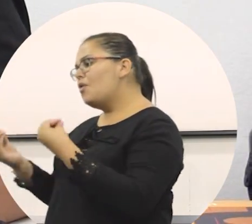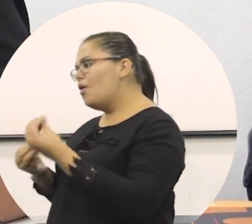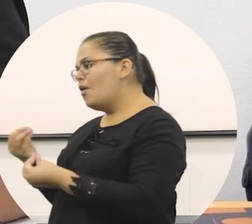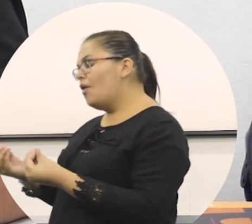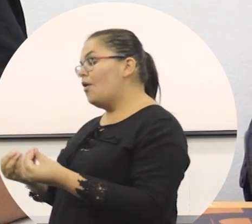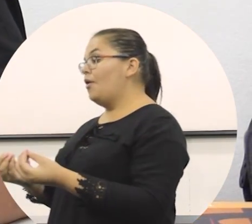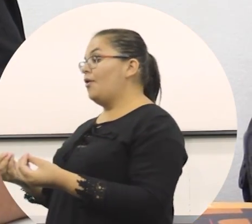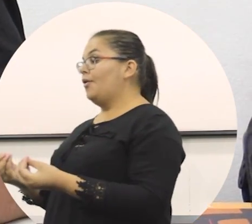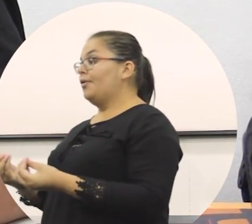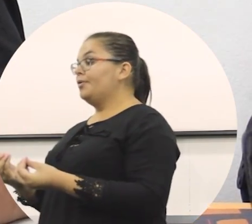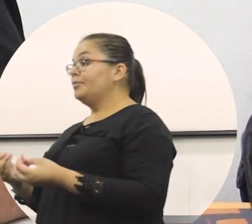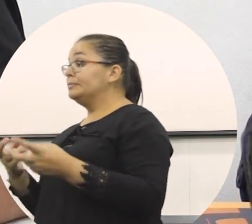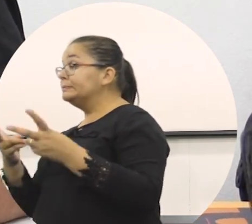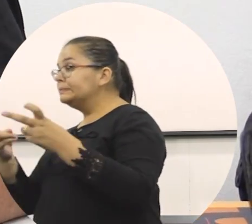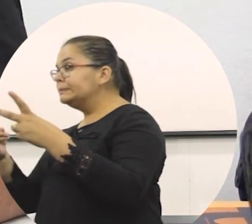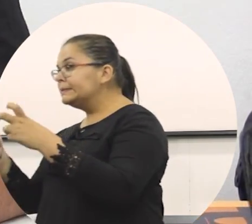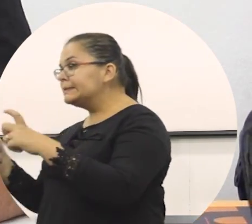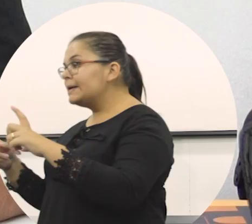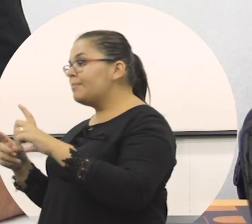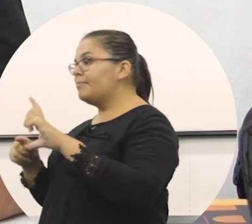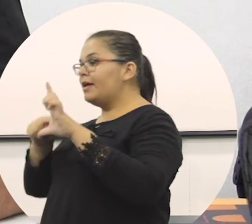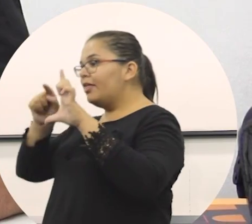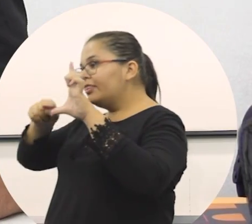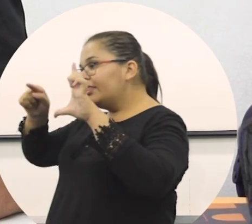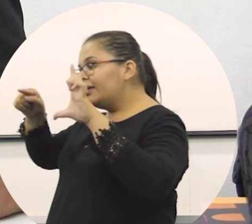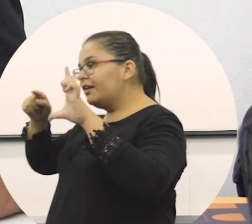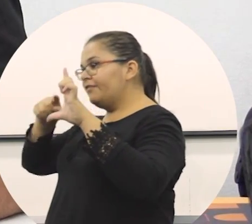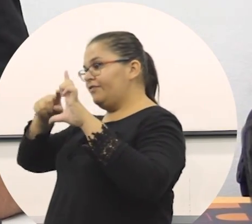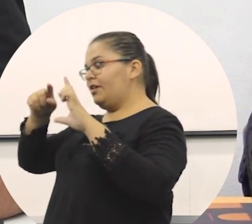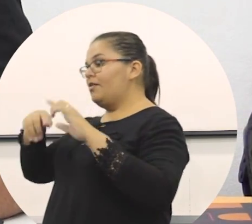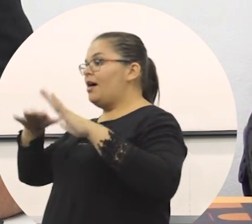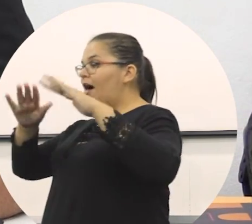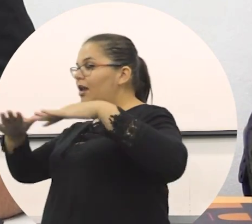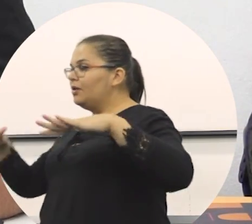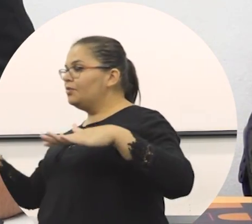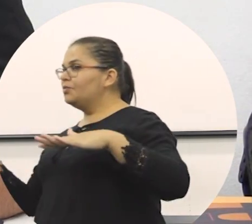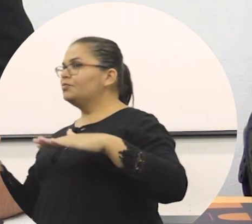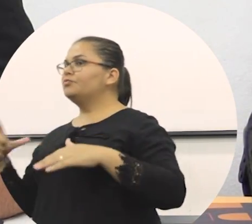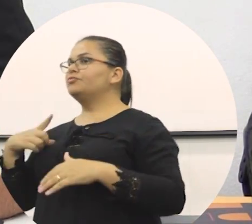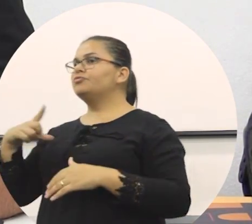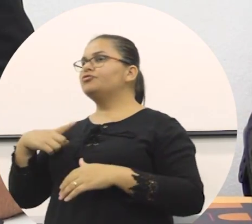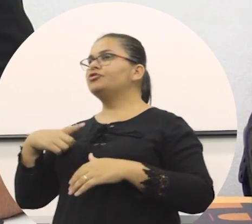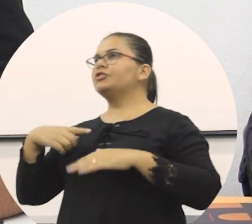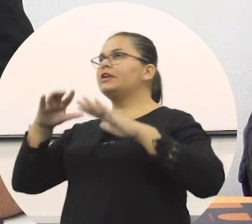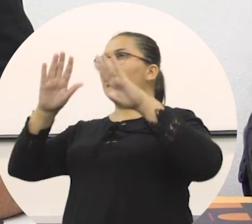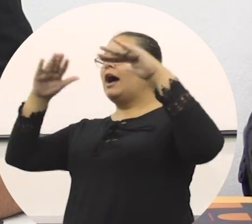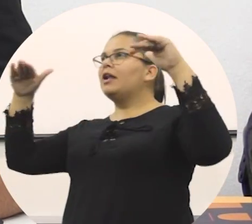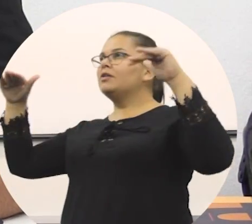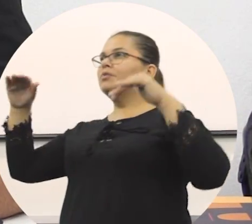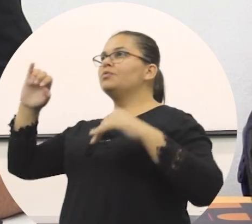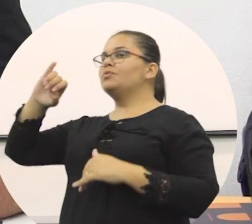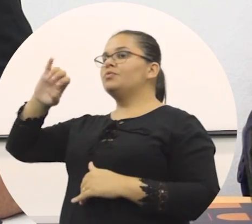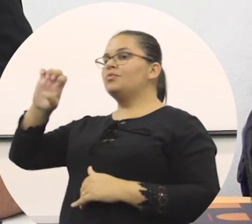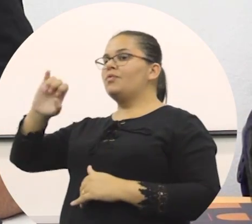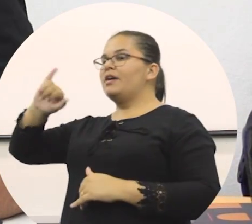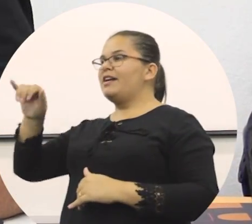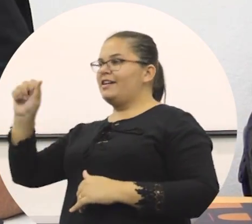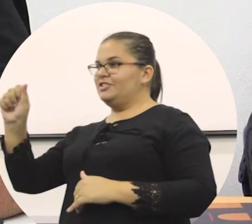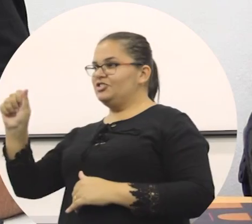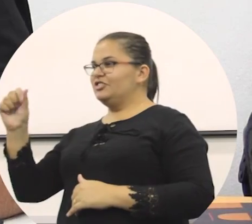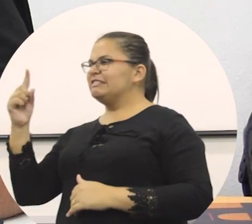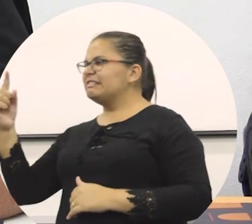fazer também esse nivelamento. Fizemos com o EJA, na época o EJA tinha mais de 130 alunos, hoje tem menos, né?